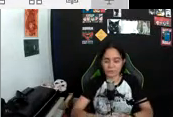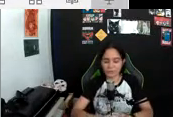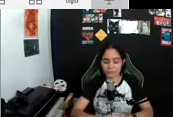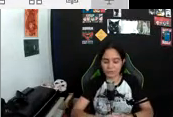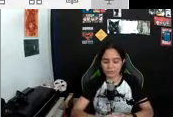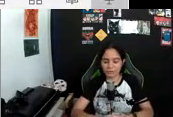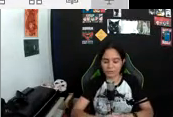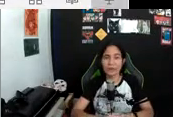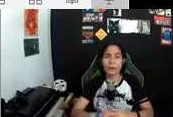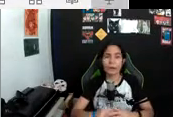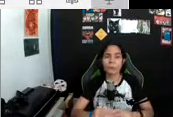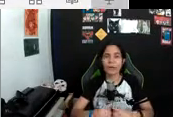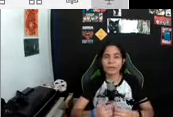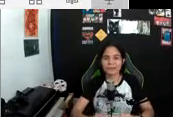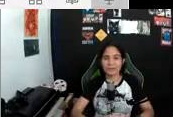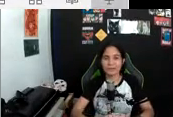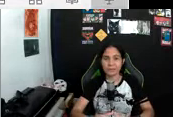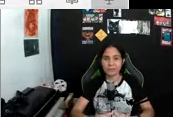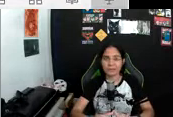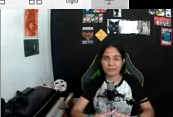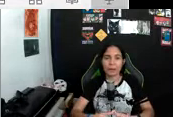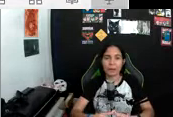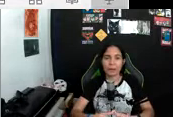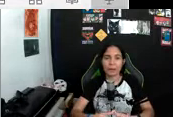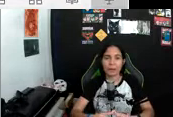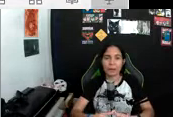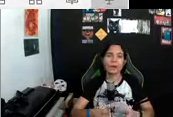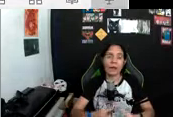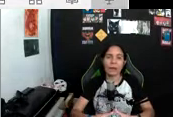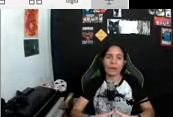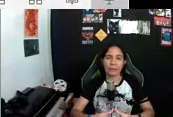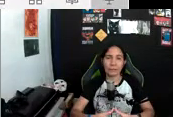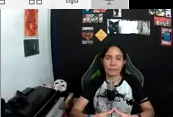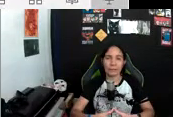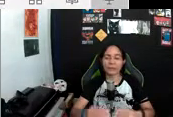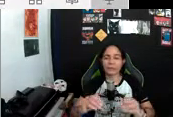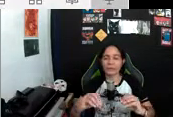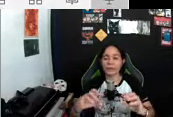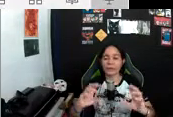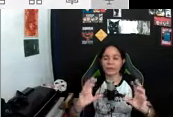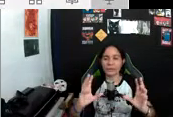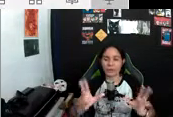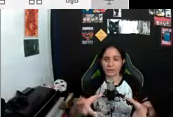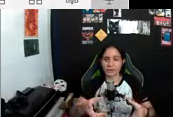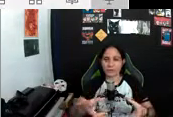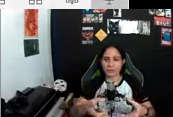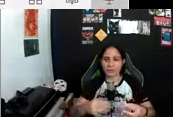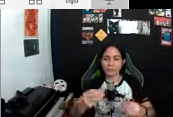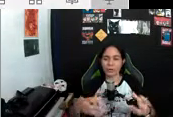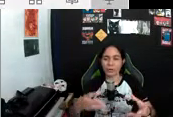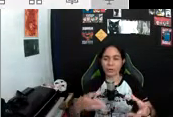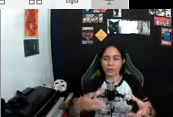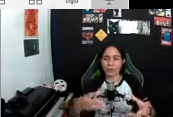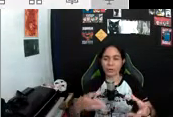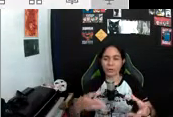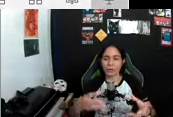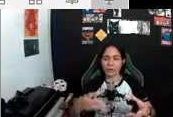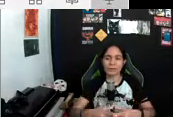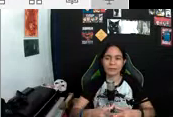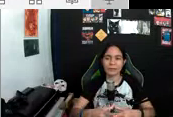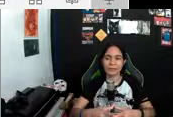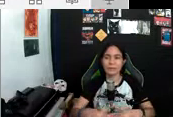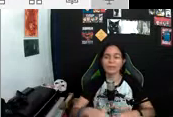resoluções que foram construídos ali para o exercício profissional. Então, é importante, como eu falei, a gente vai estar falando um recorte